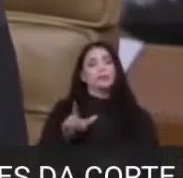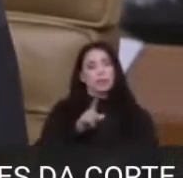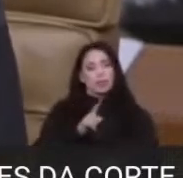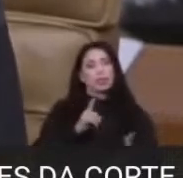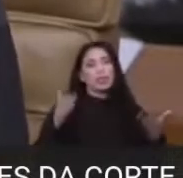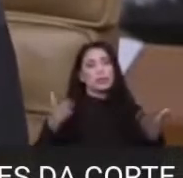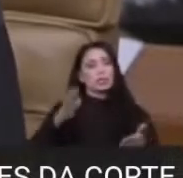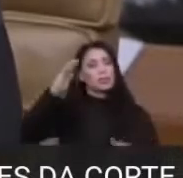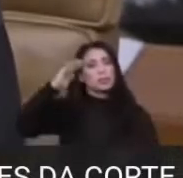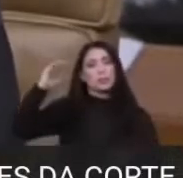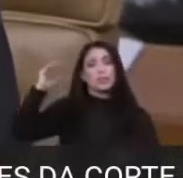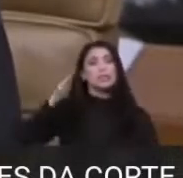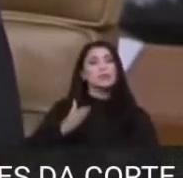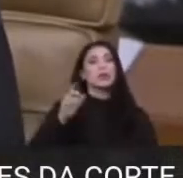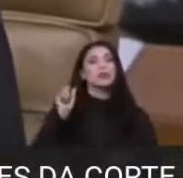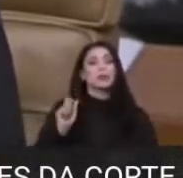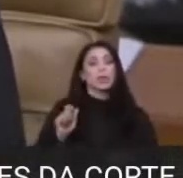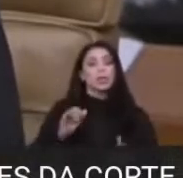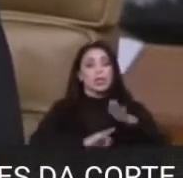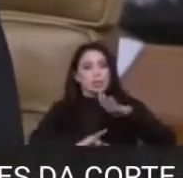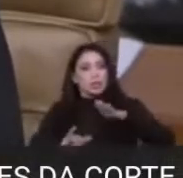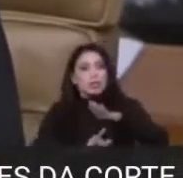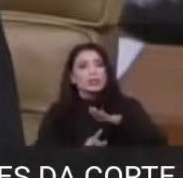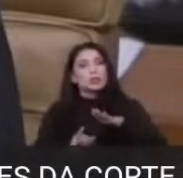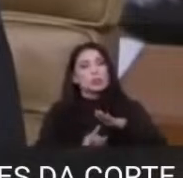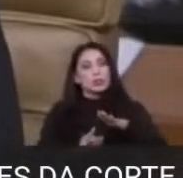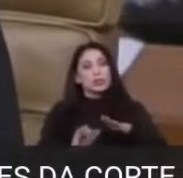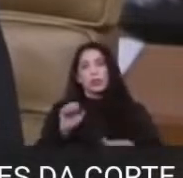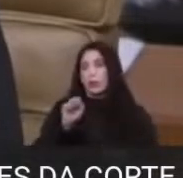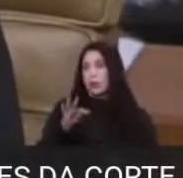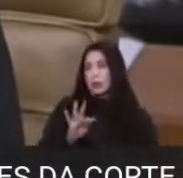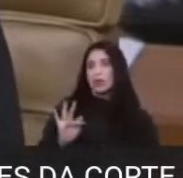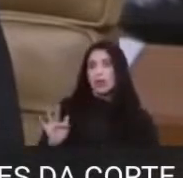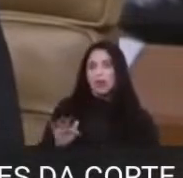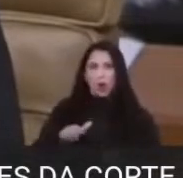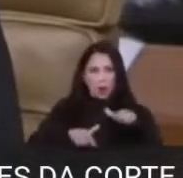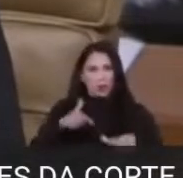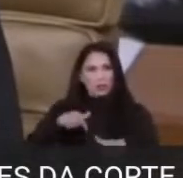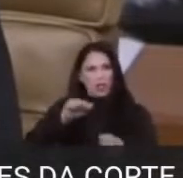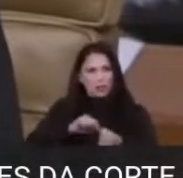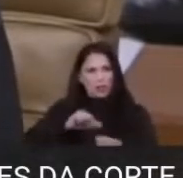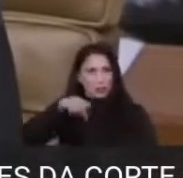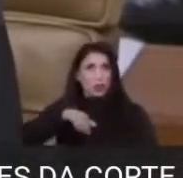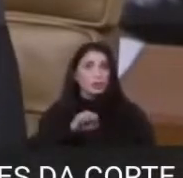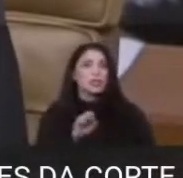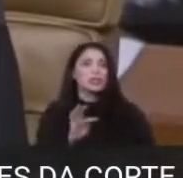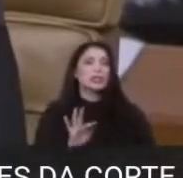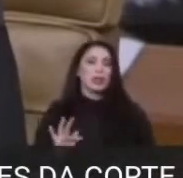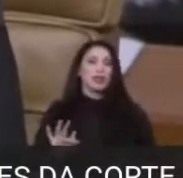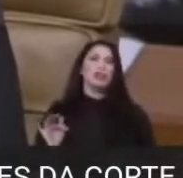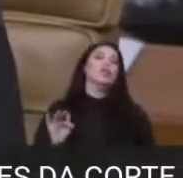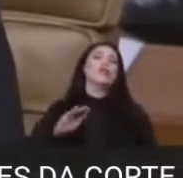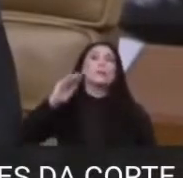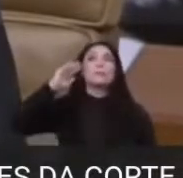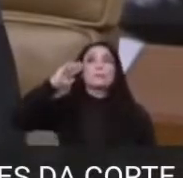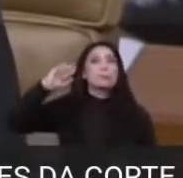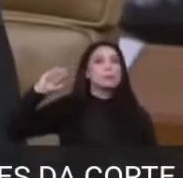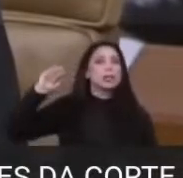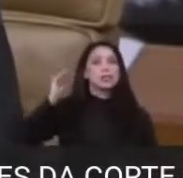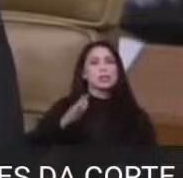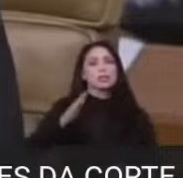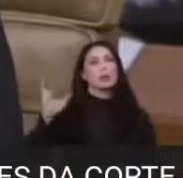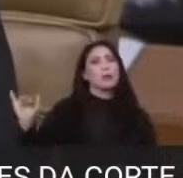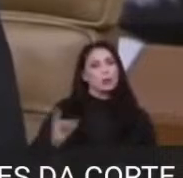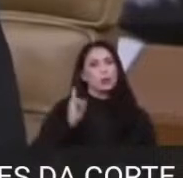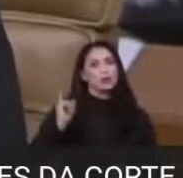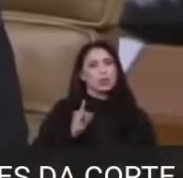com a participação do principal ator institucional afetado. O trabalho desenvolvido por este tribunal não só foi fundamental para o